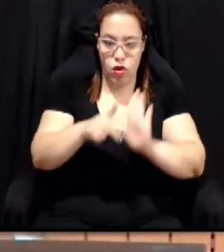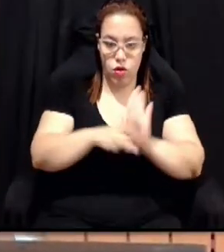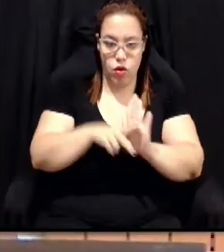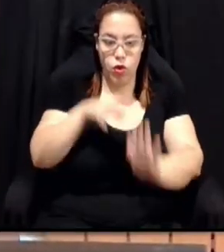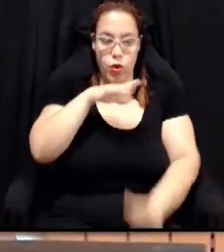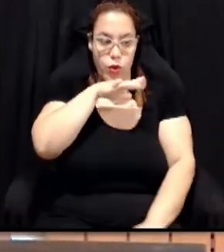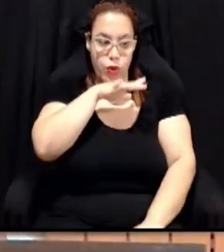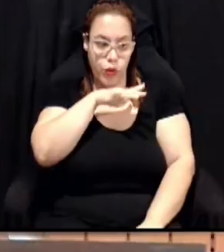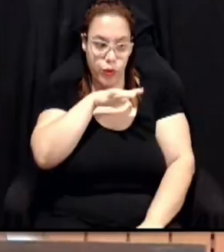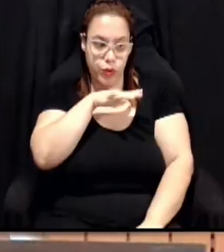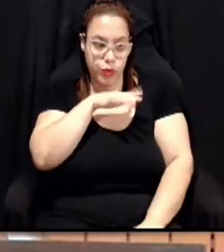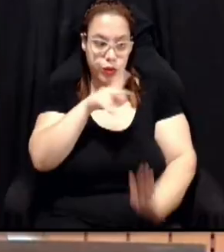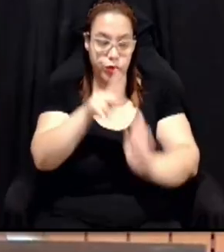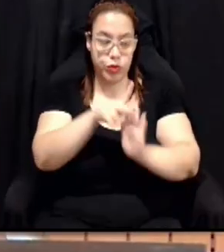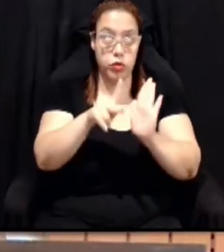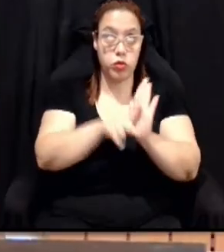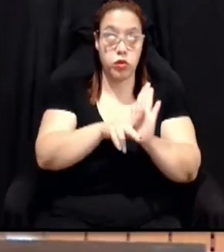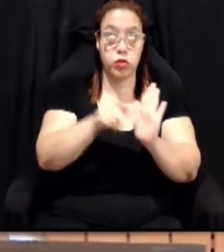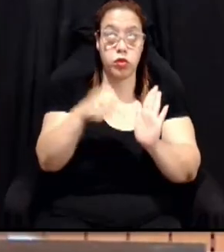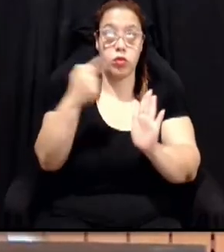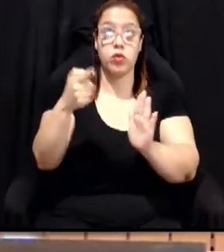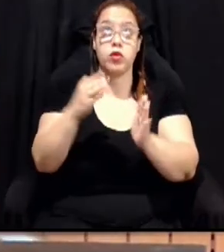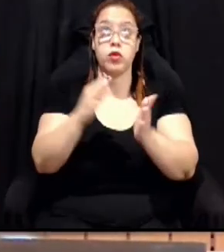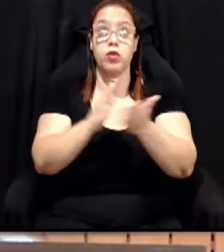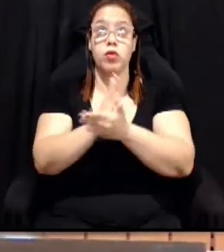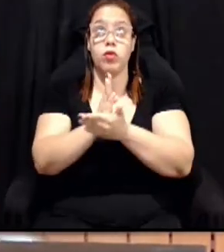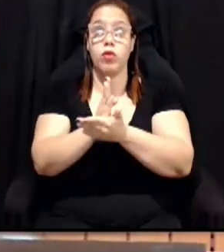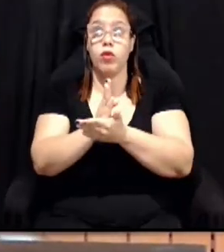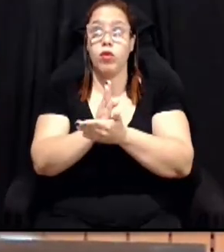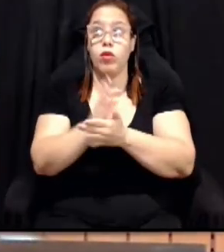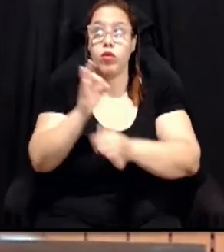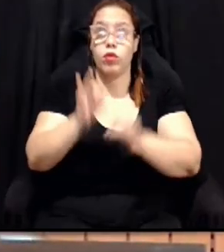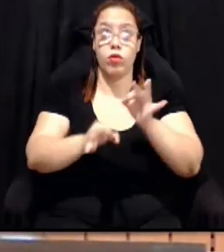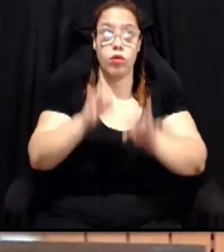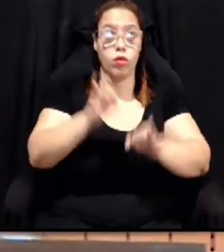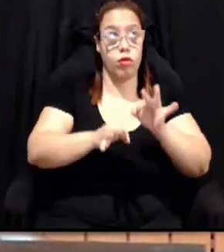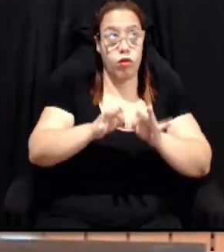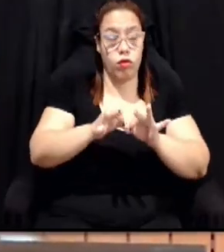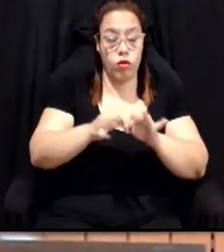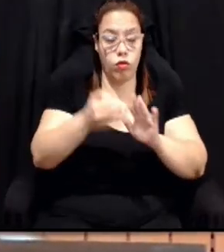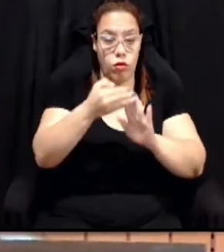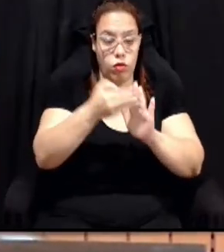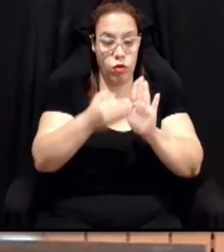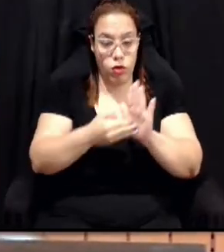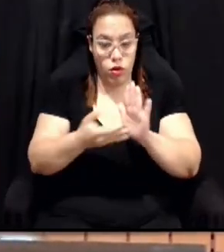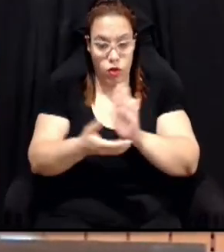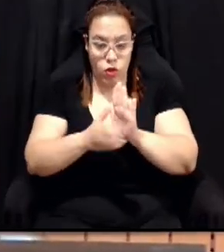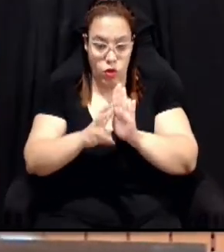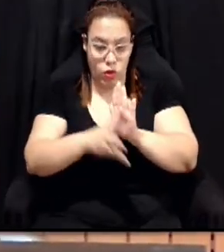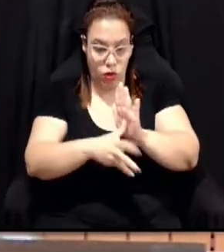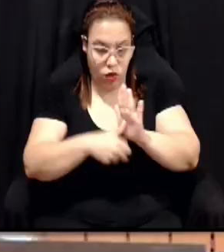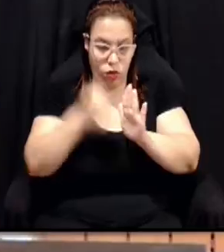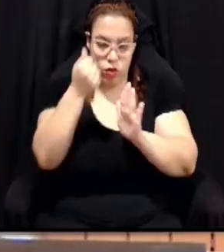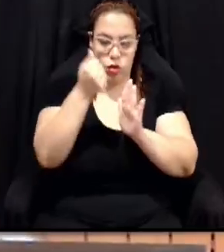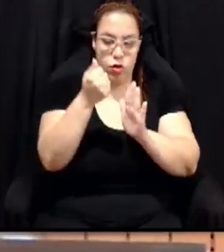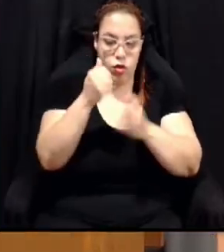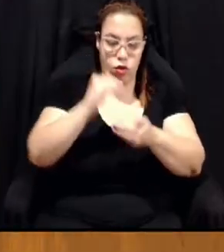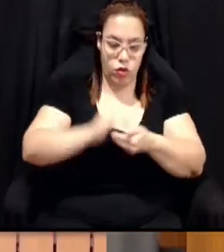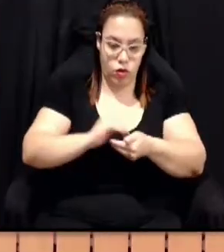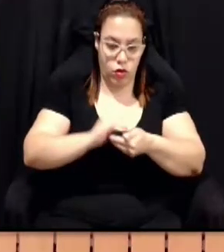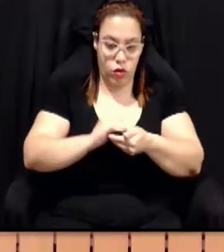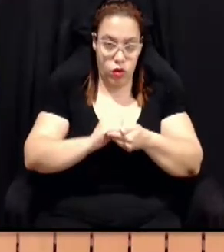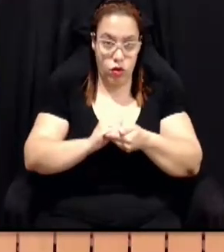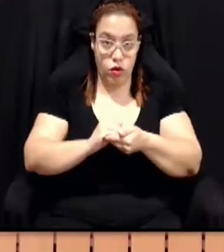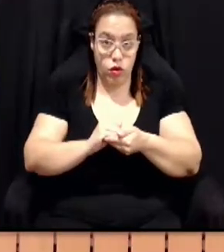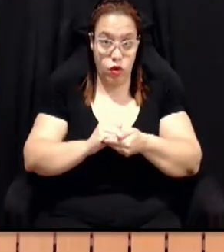prefeitura foi depois obrigada pela justiça a recompor o que ele havia tirado do fundo previdenciário.